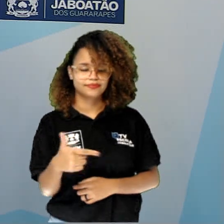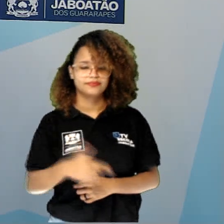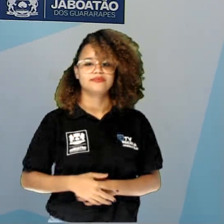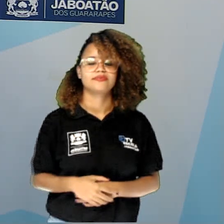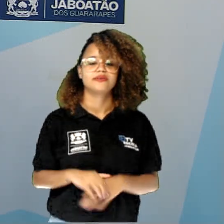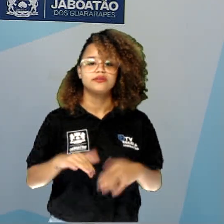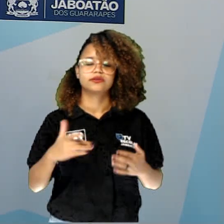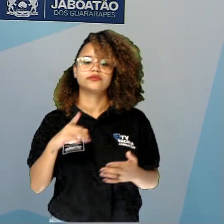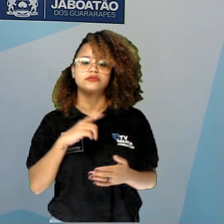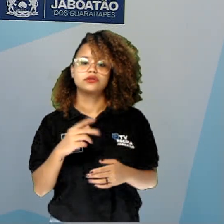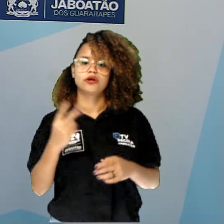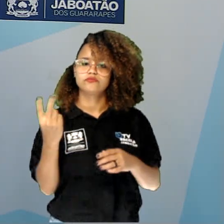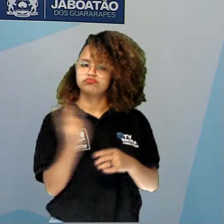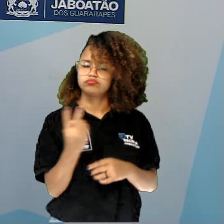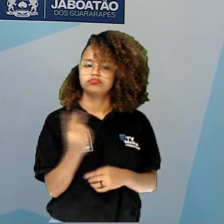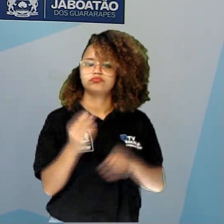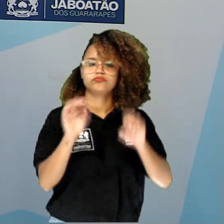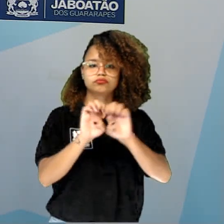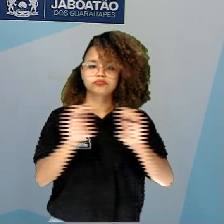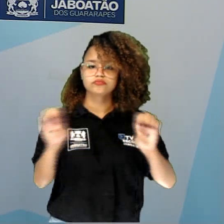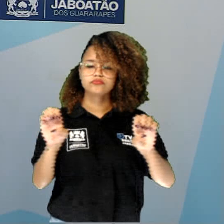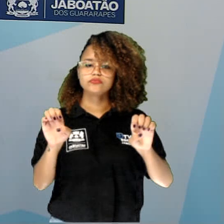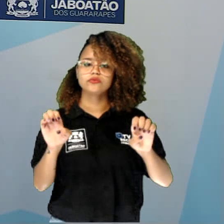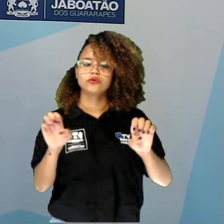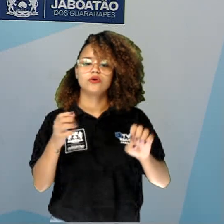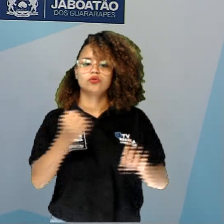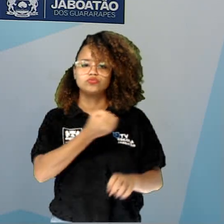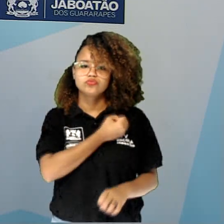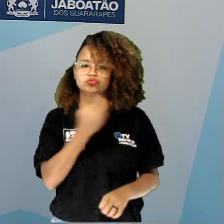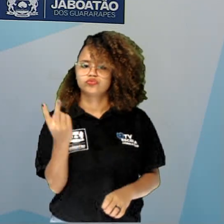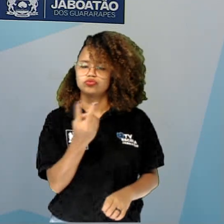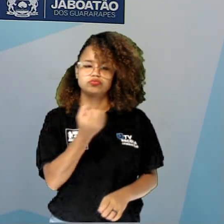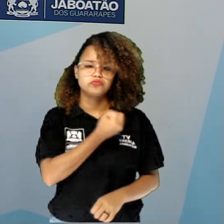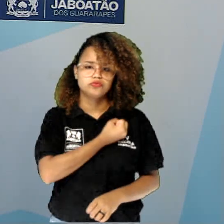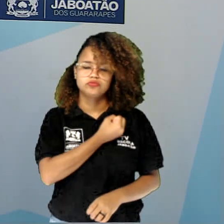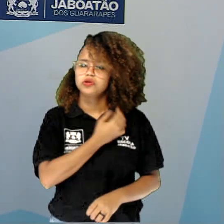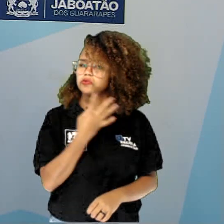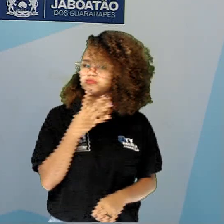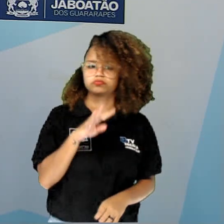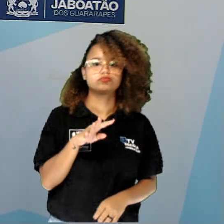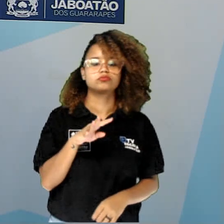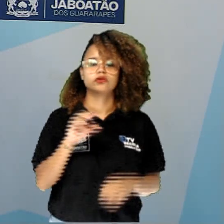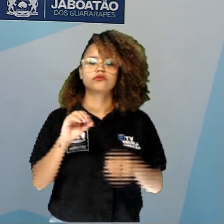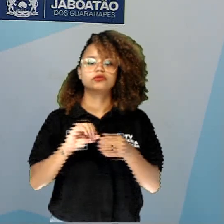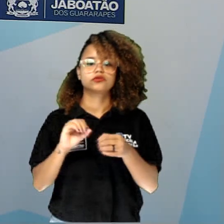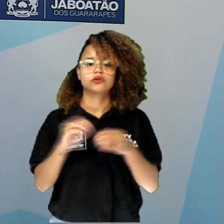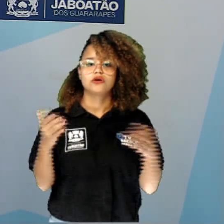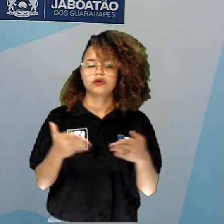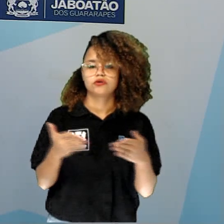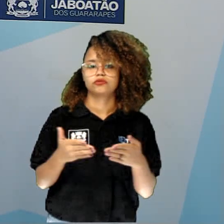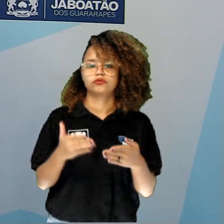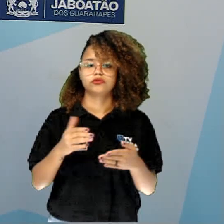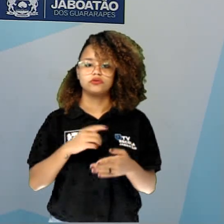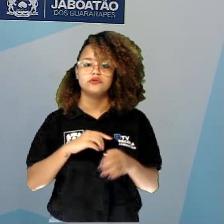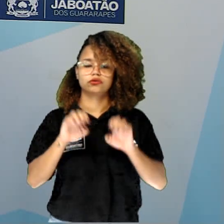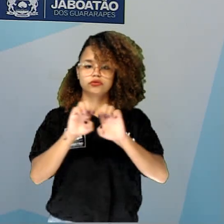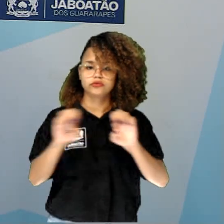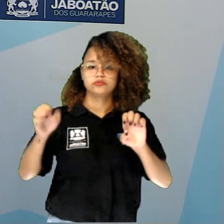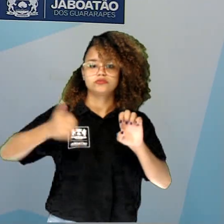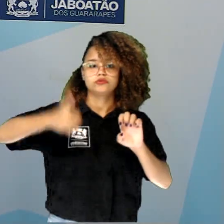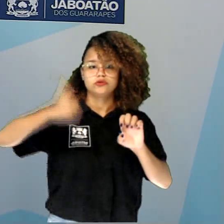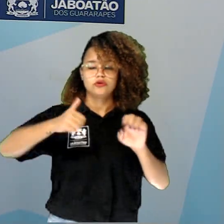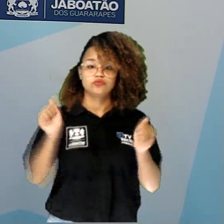equação aqui, ó. A terça parte, né, do dobro do número de balas de hortelã. Balas de hortelã é X, né? Então o